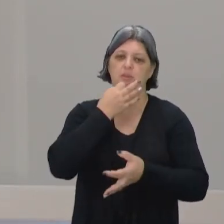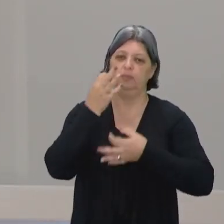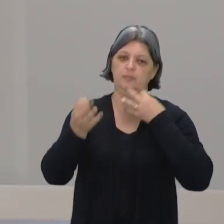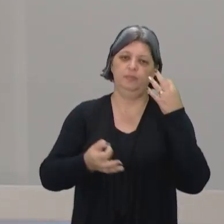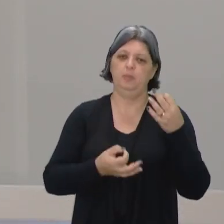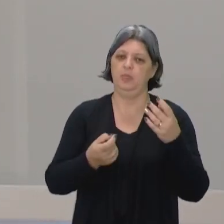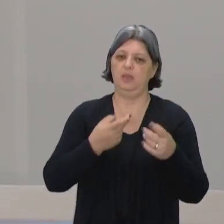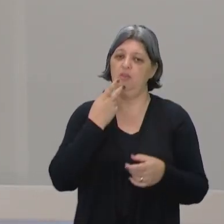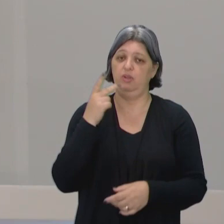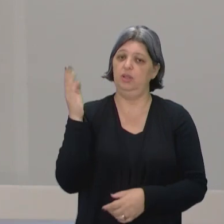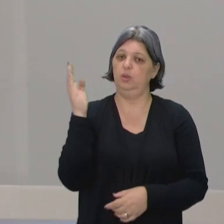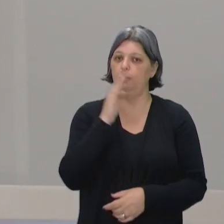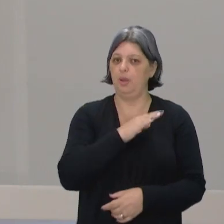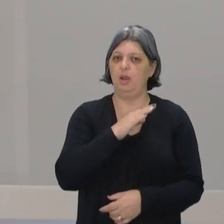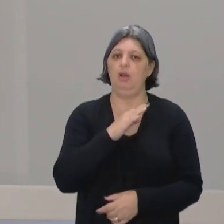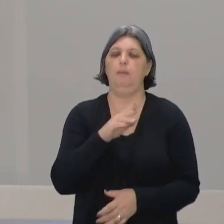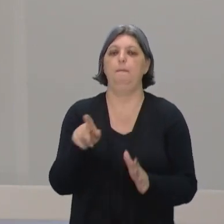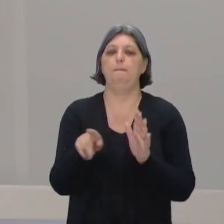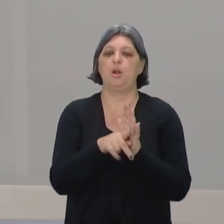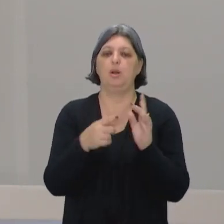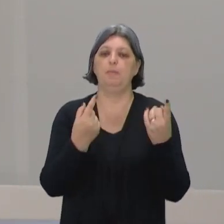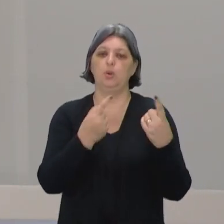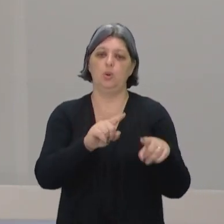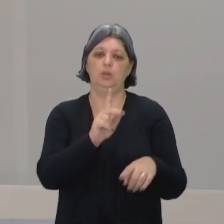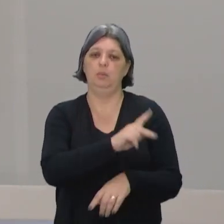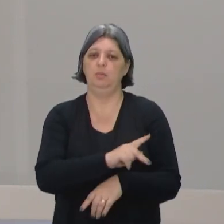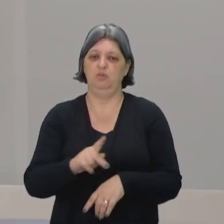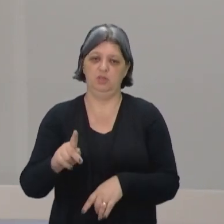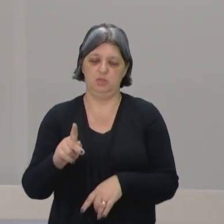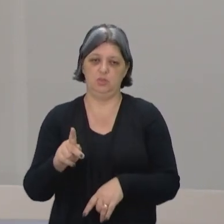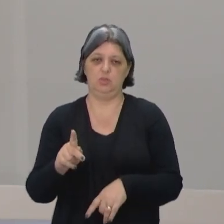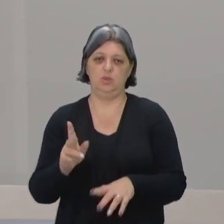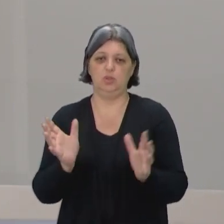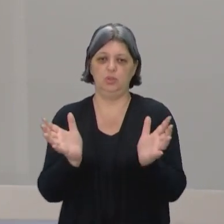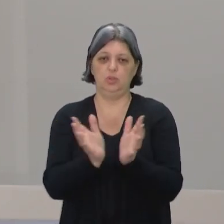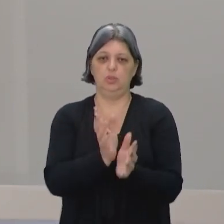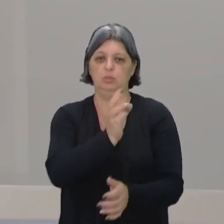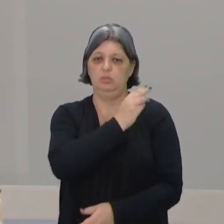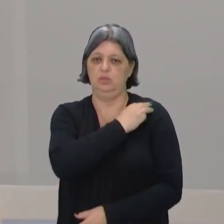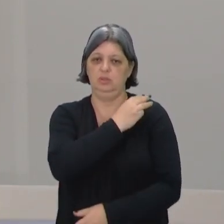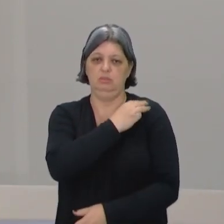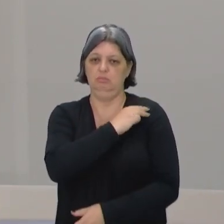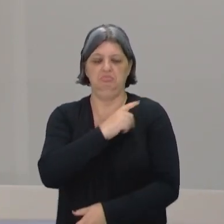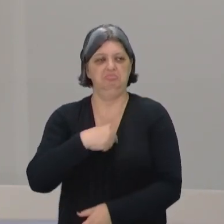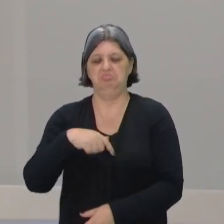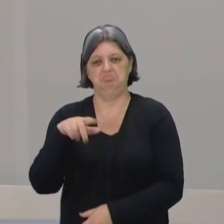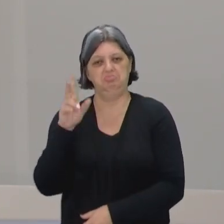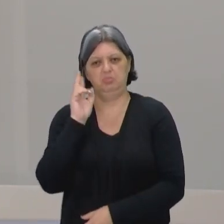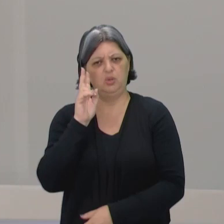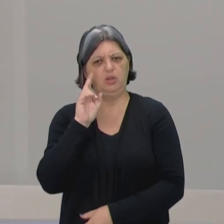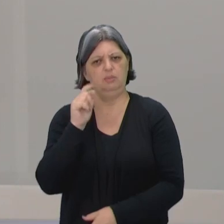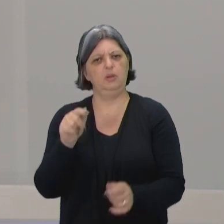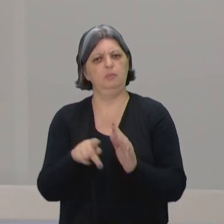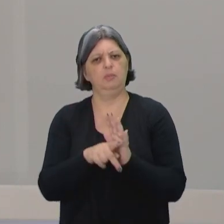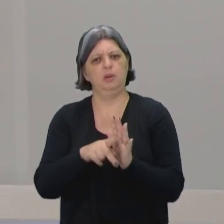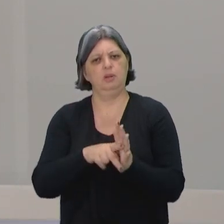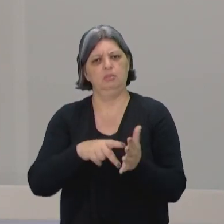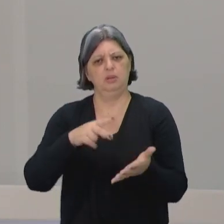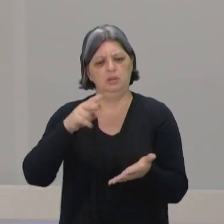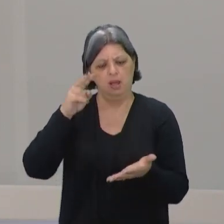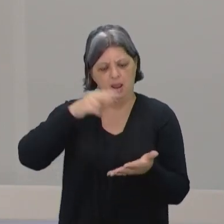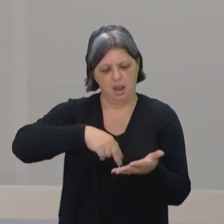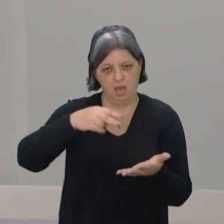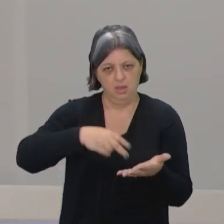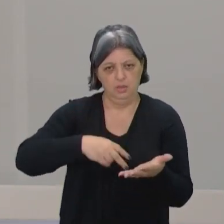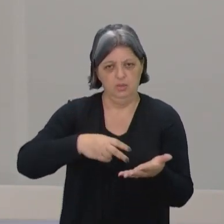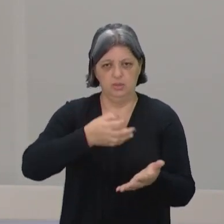dos meus professores do ensino médio, mas eu não me recordo desse incentivo a uma leitura bem mais crítica. Sim.